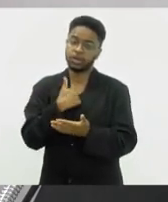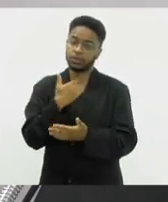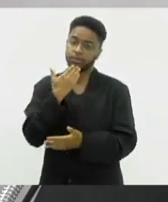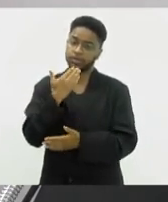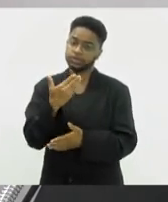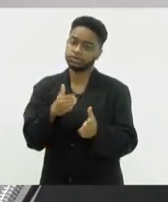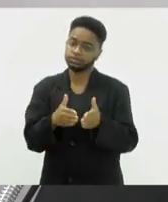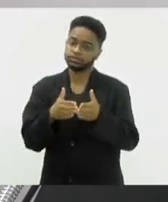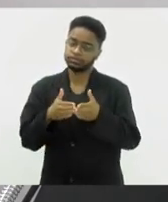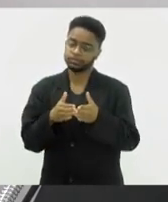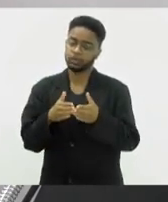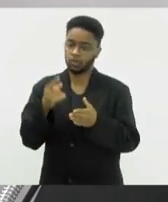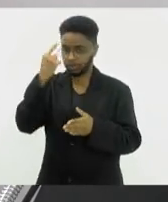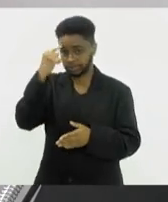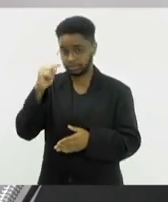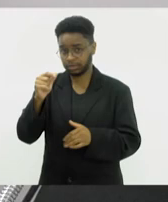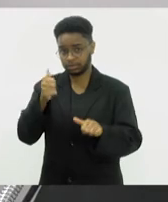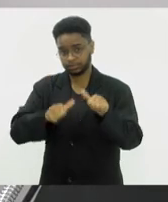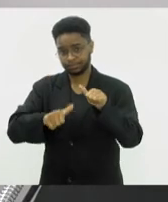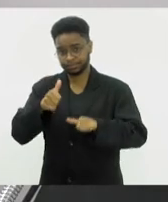sessão.